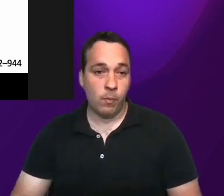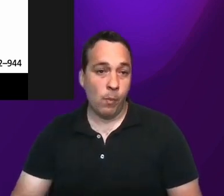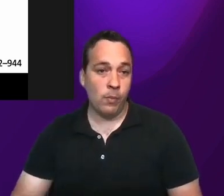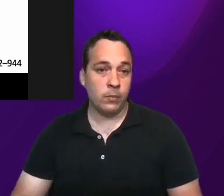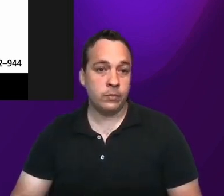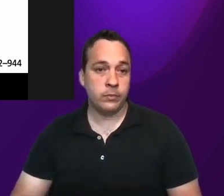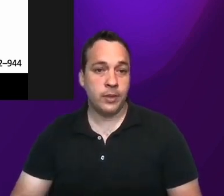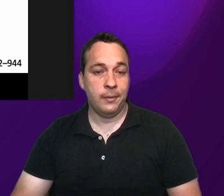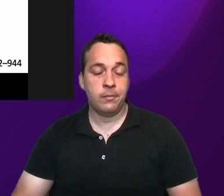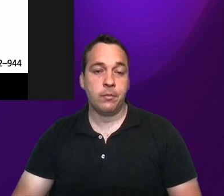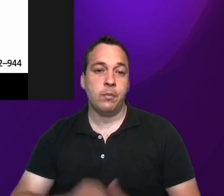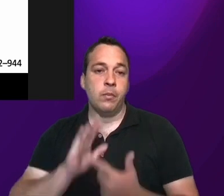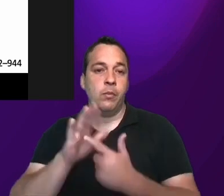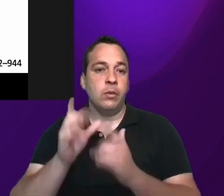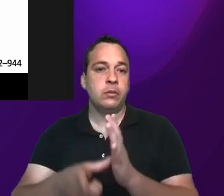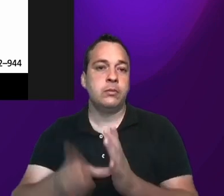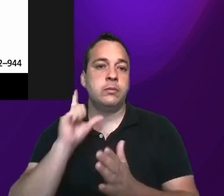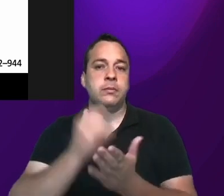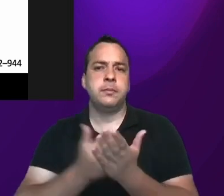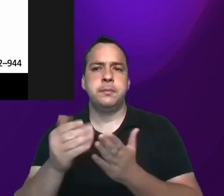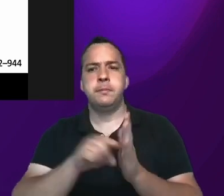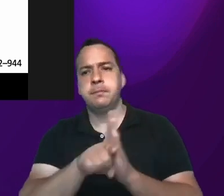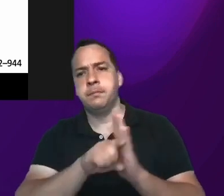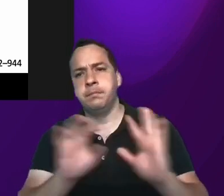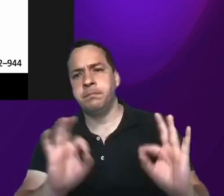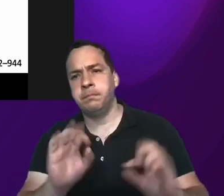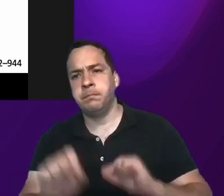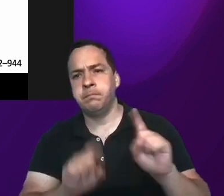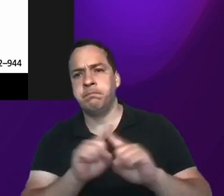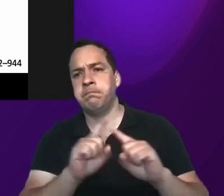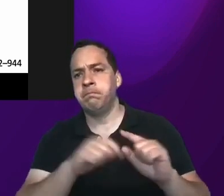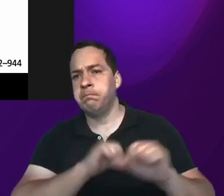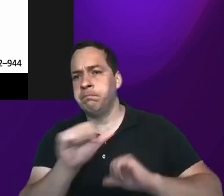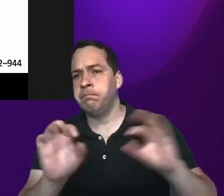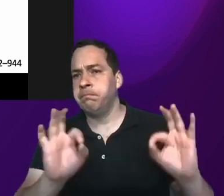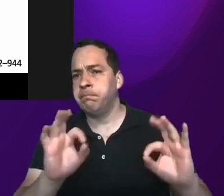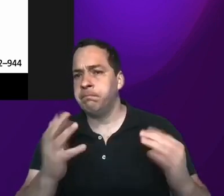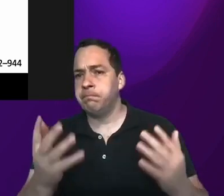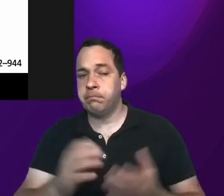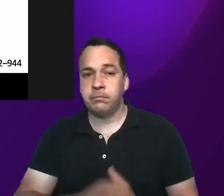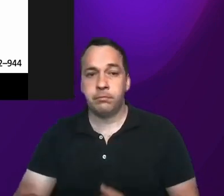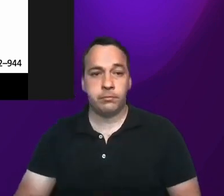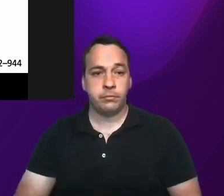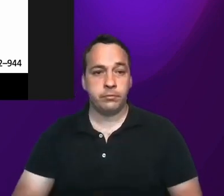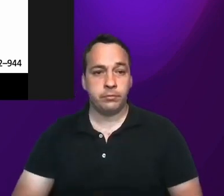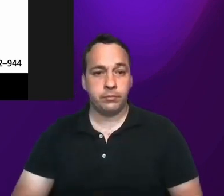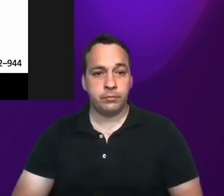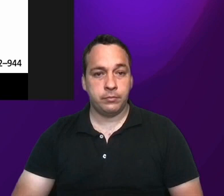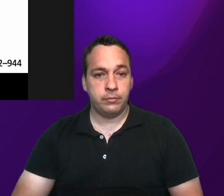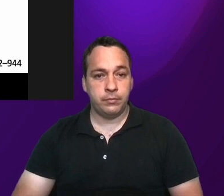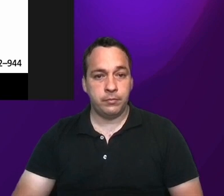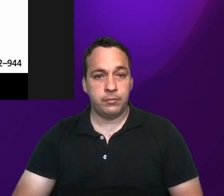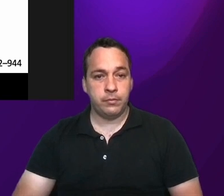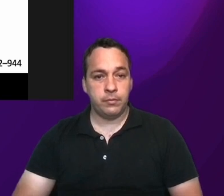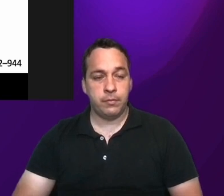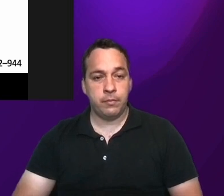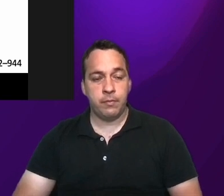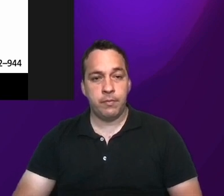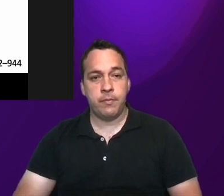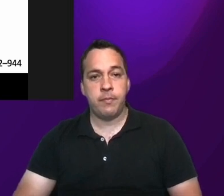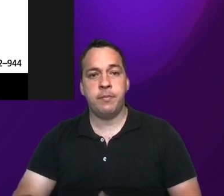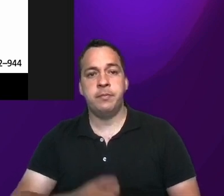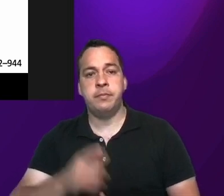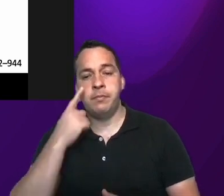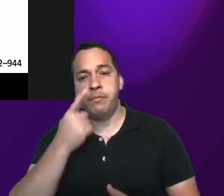antes do início da diálise, né, sem nenhuma alteração na parede, de alteração de parede